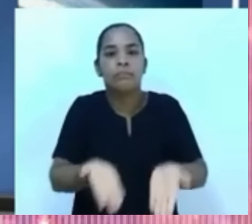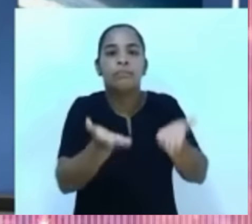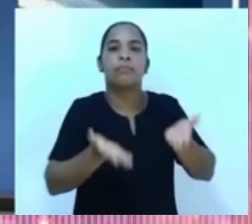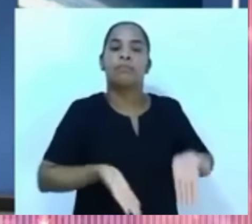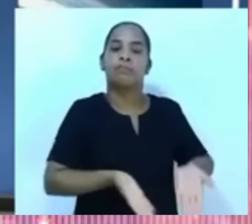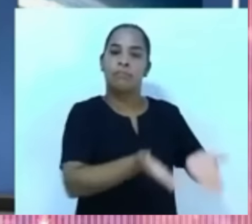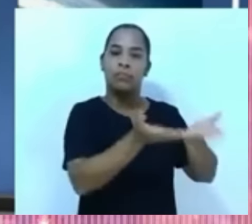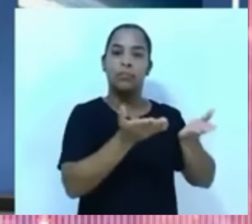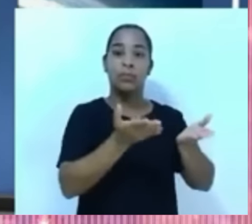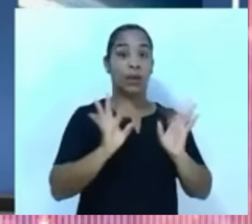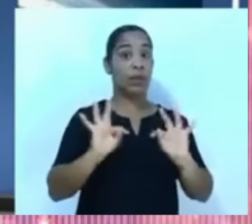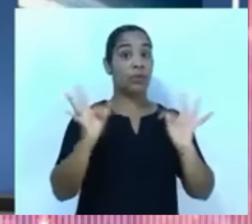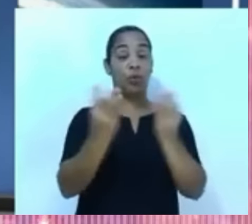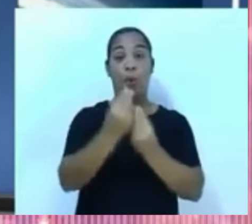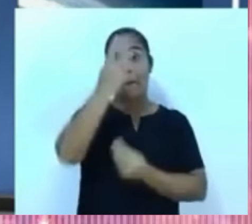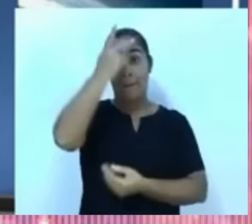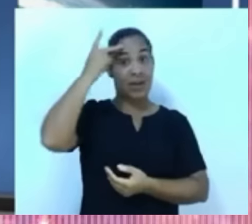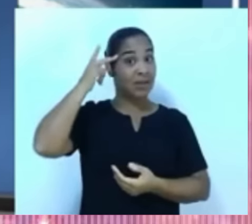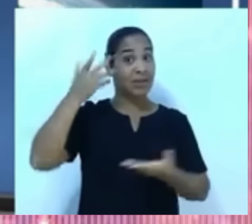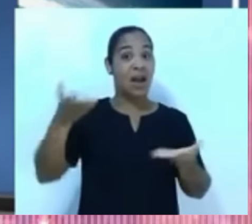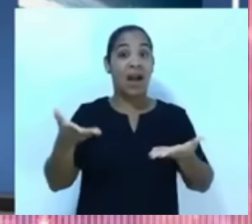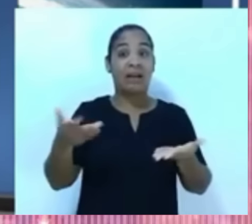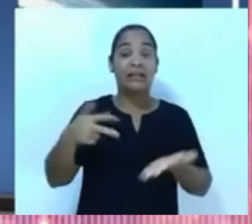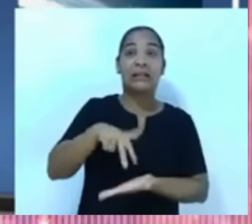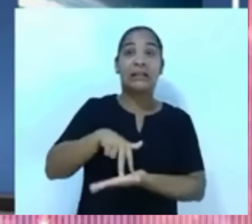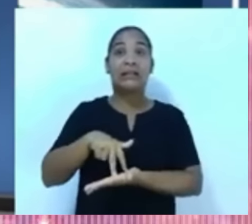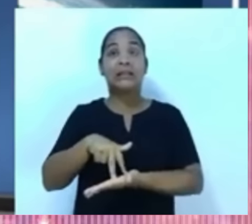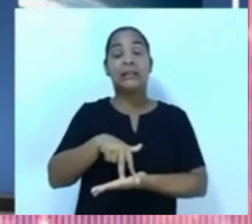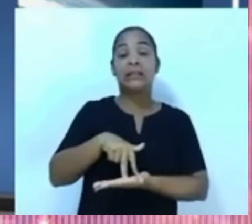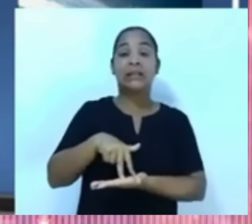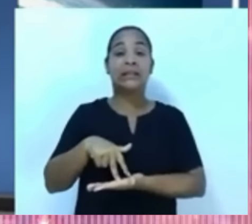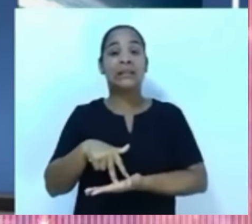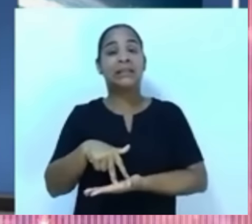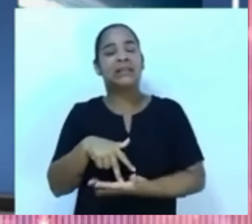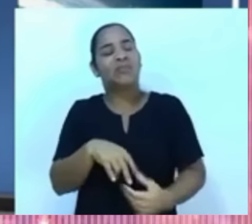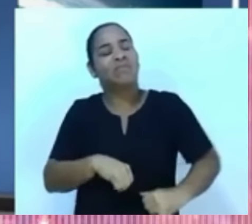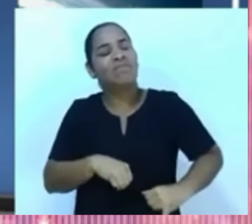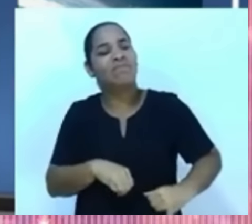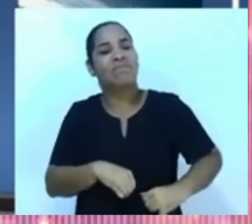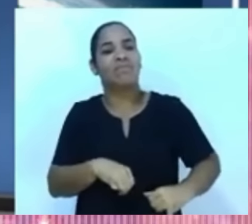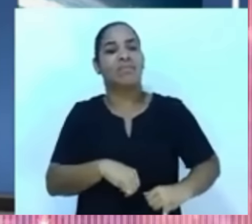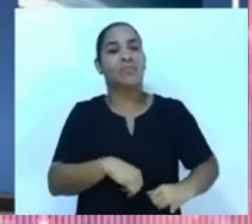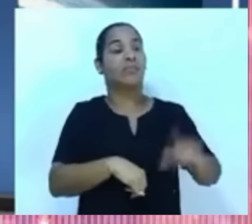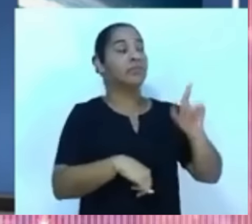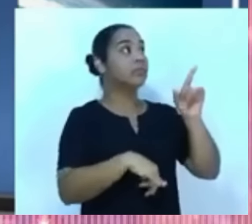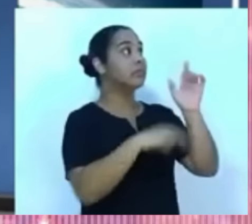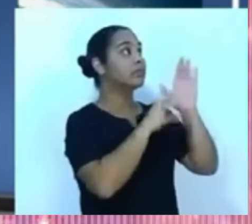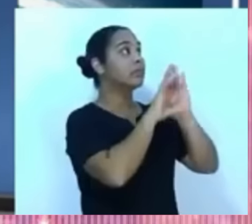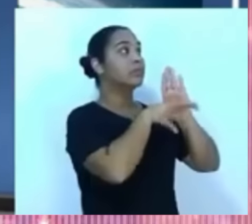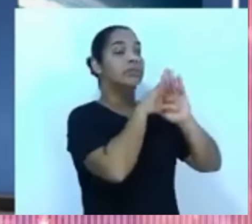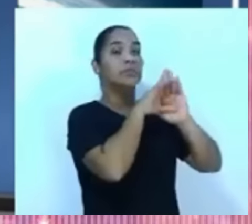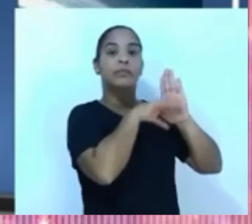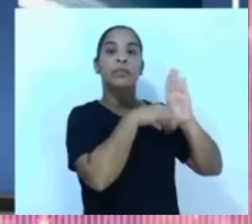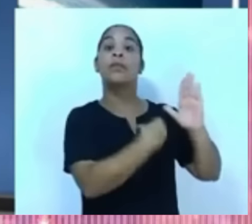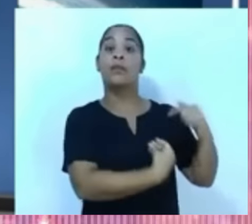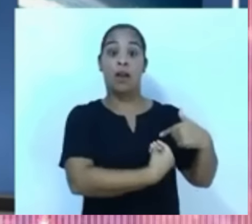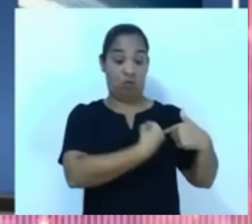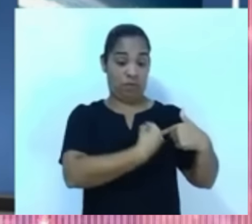aqueles que por enquanto foscam na amargura os seus conceitos que ele os viveu